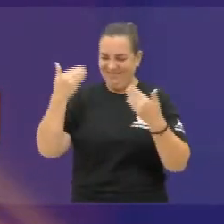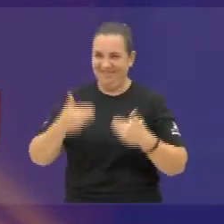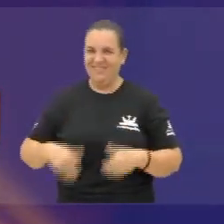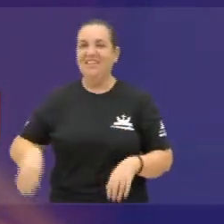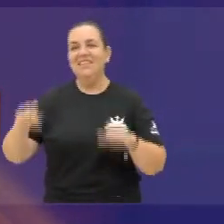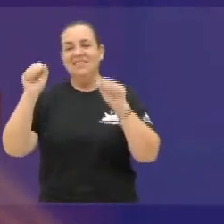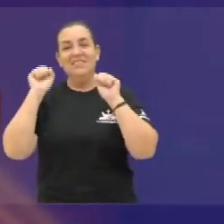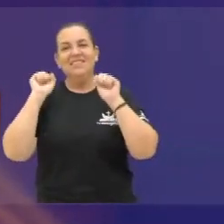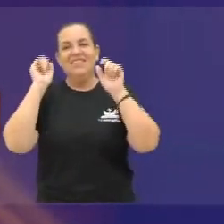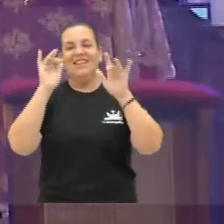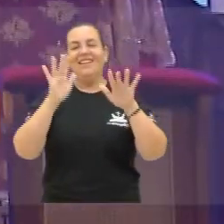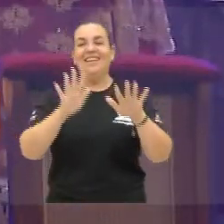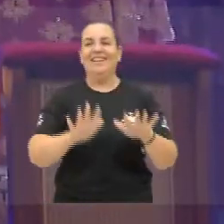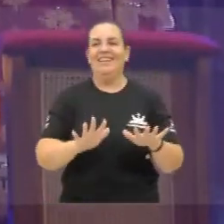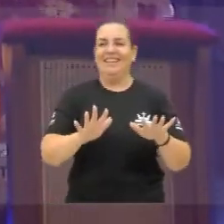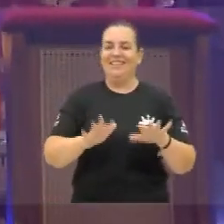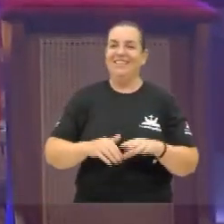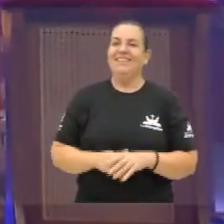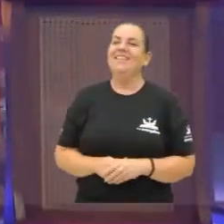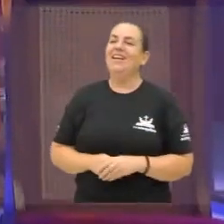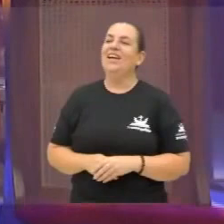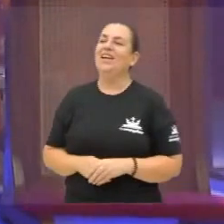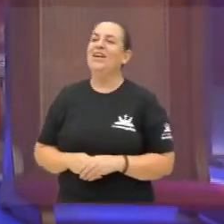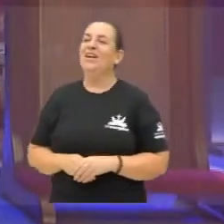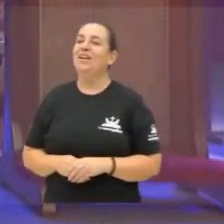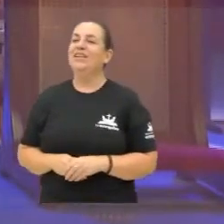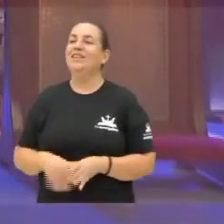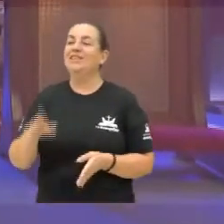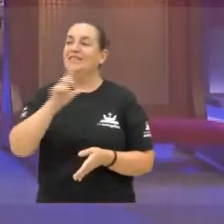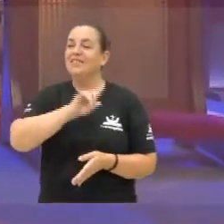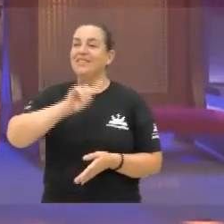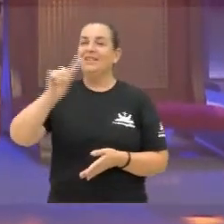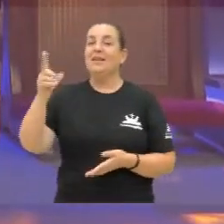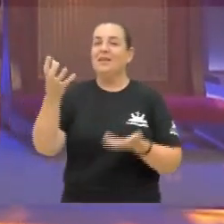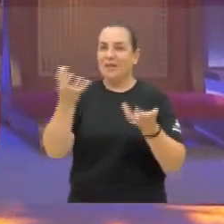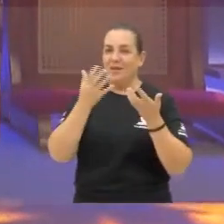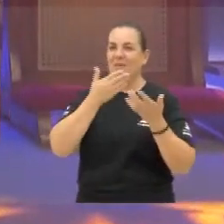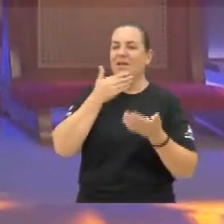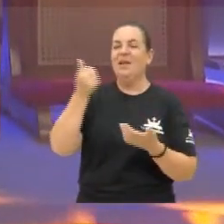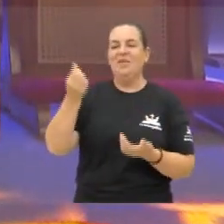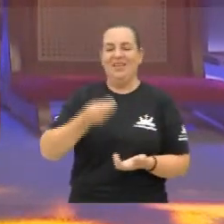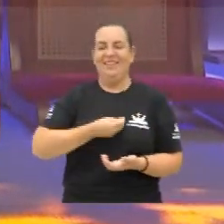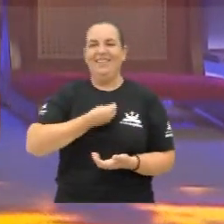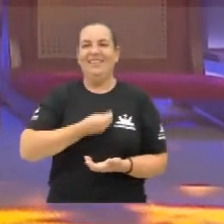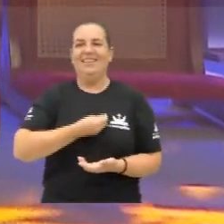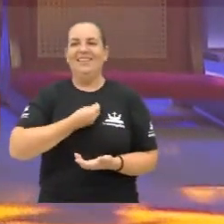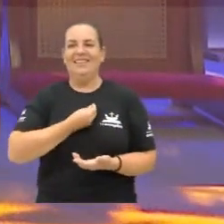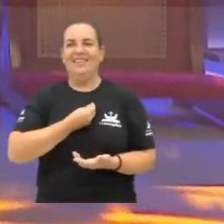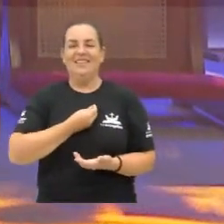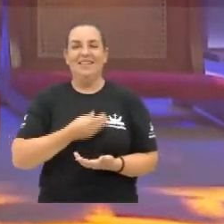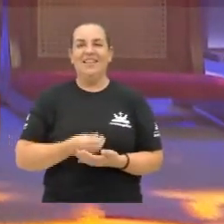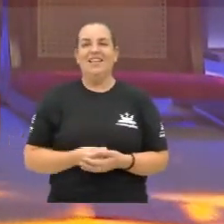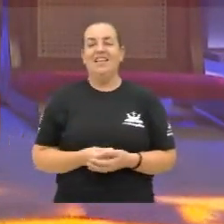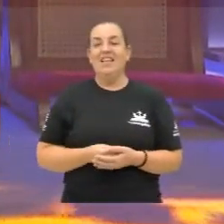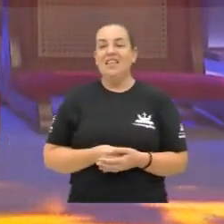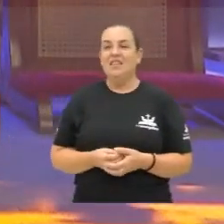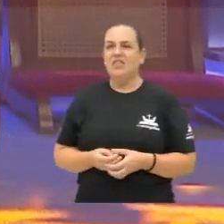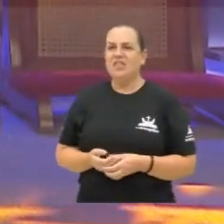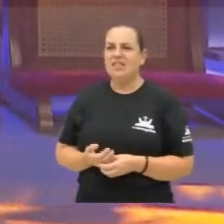Sou abençoado. Tenho o melhor. Tenho o melhor pra mim. Mais uma vez. Sou.